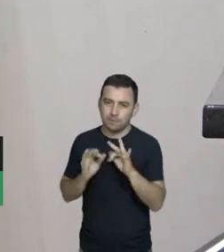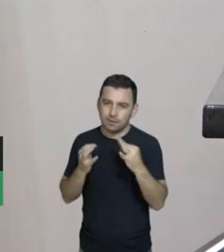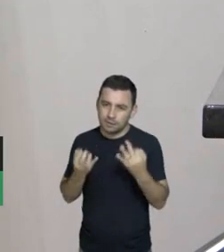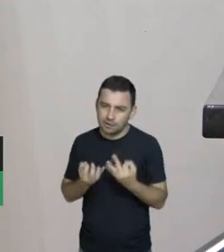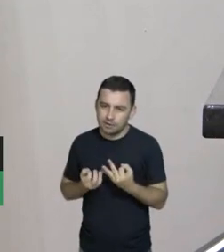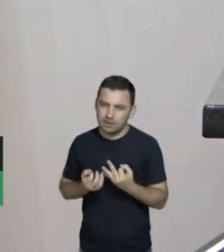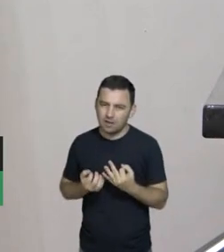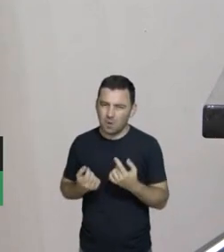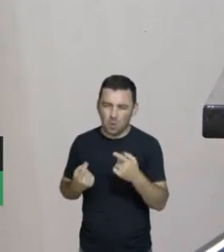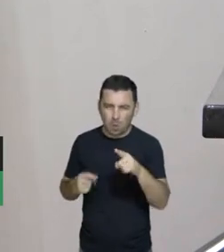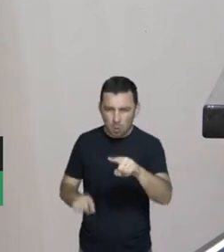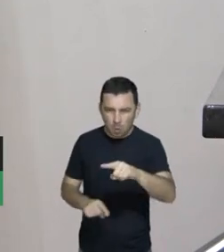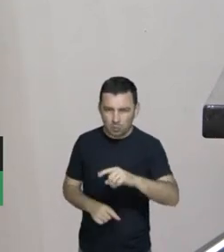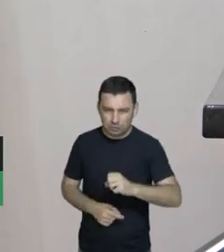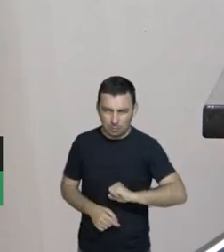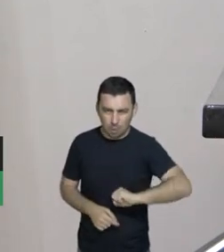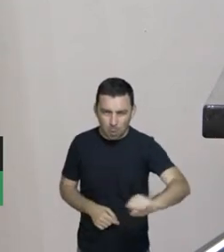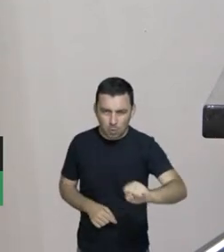contra o aborto,